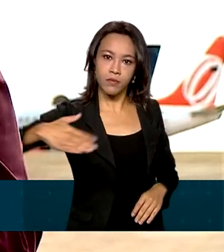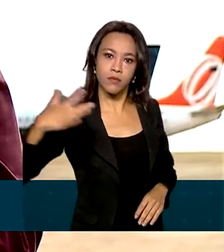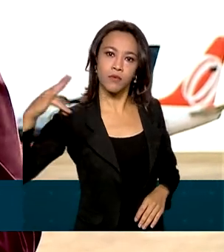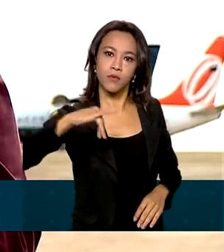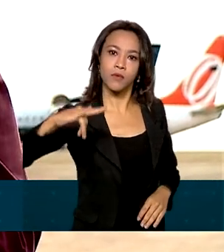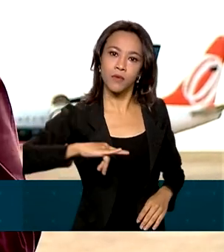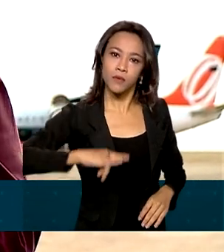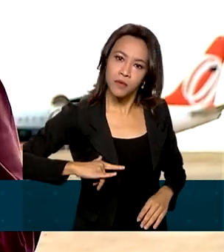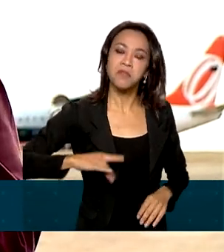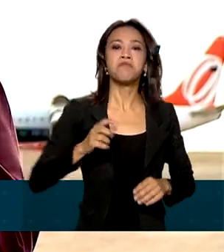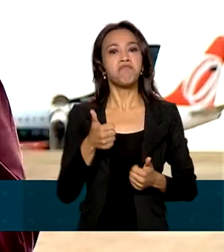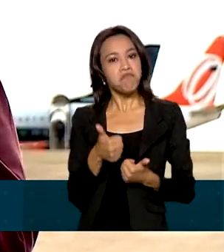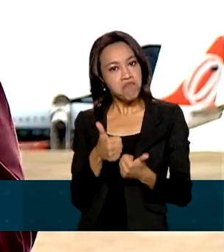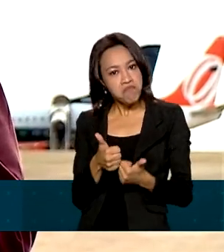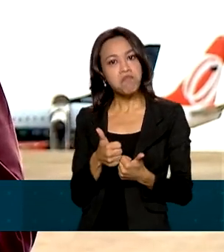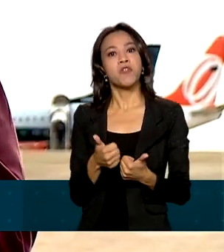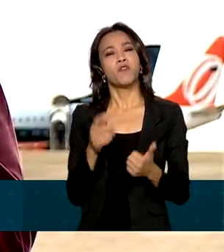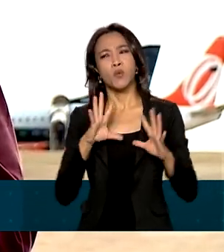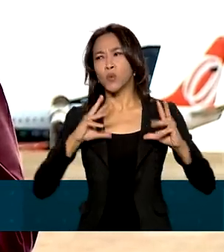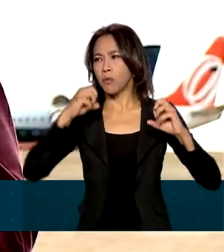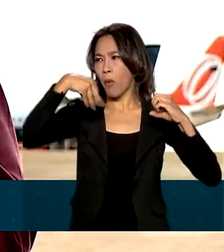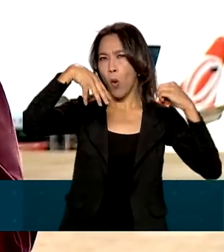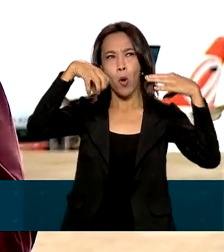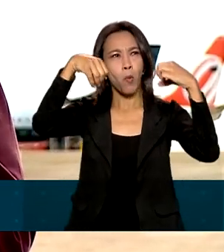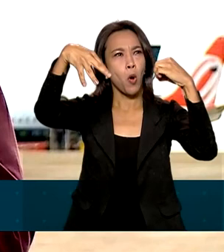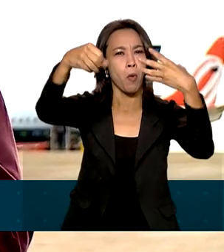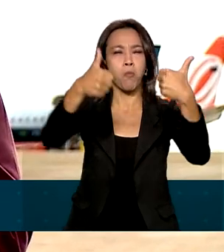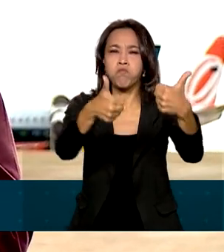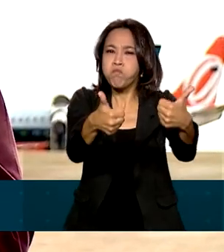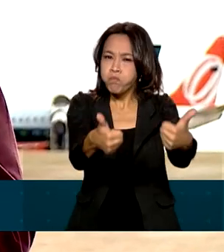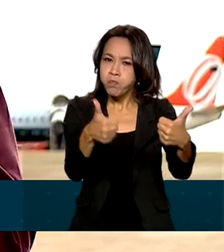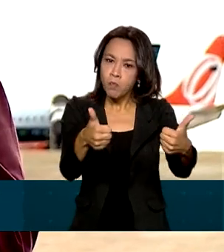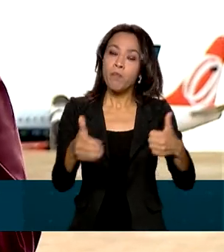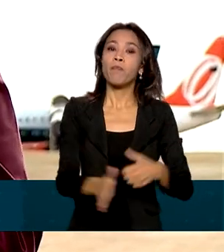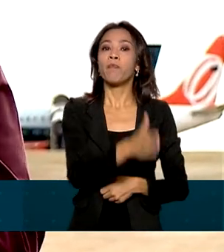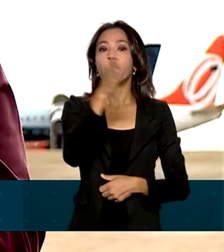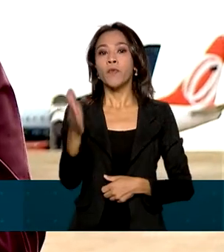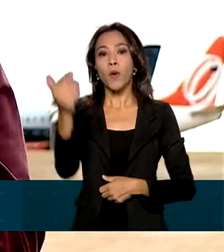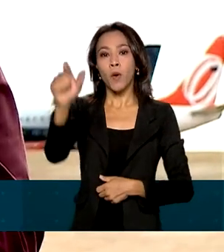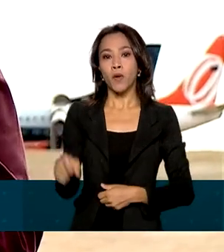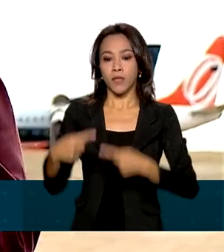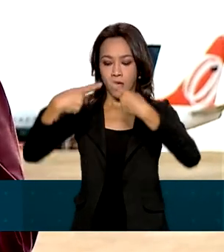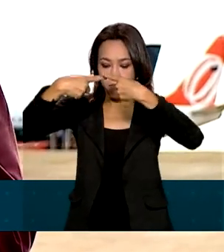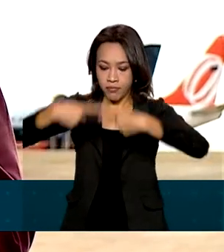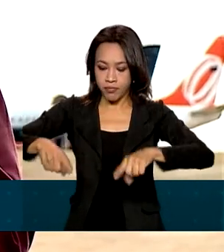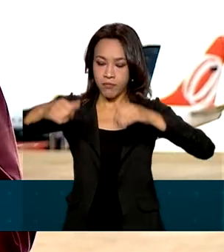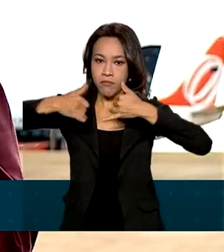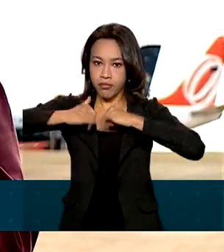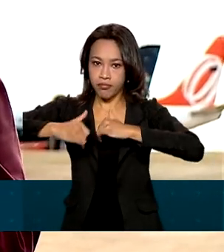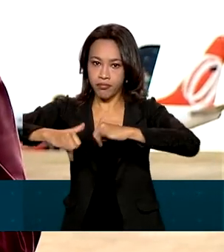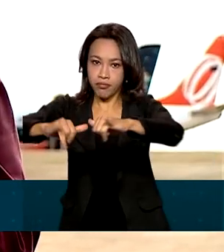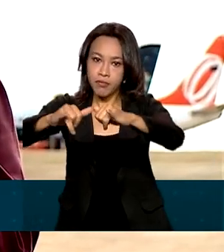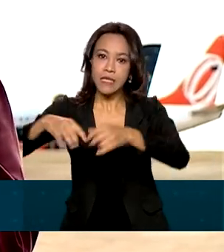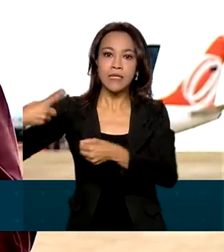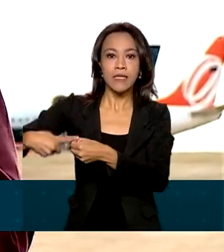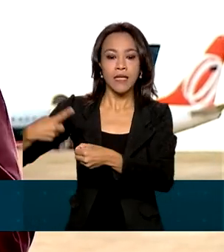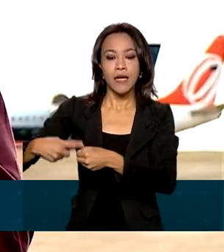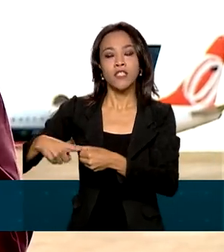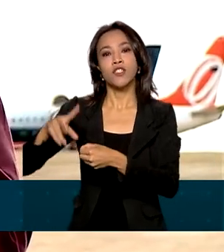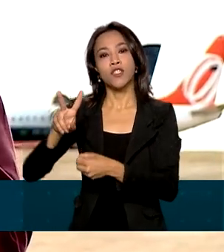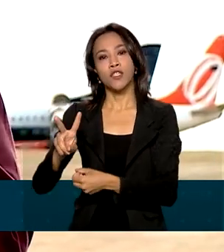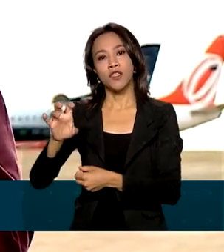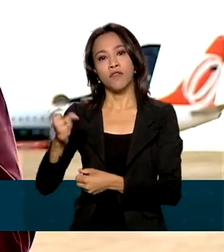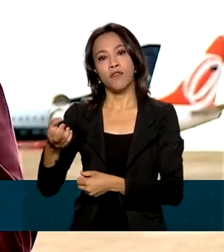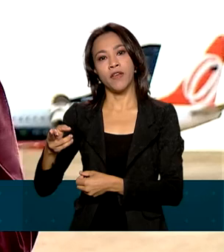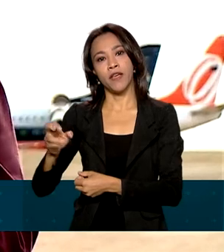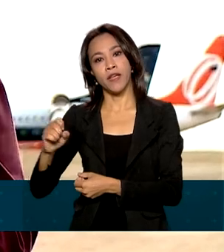modernizada o presidente Também irá inaugurar a hidrelétrica de Bela Vista entre as cidades de ver e e São